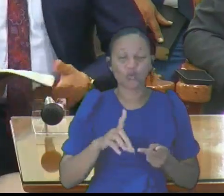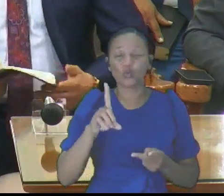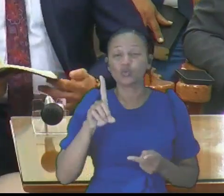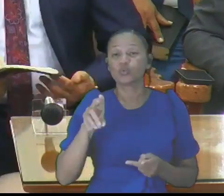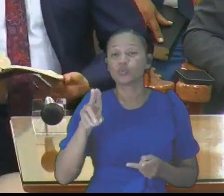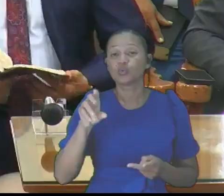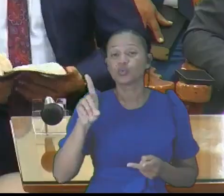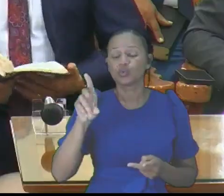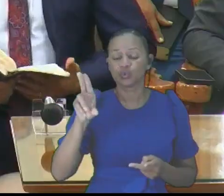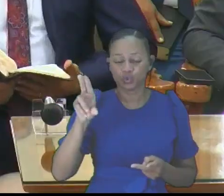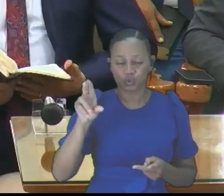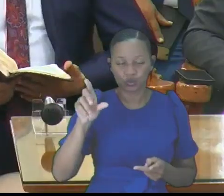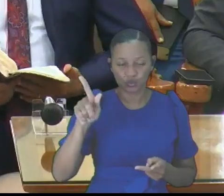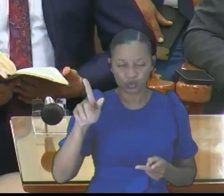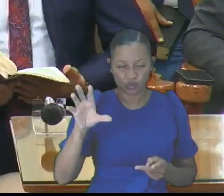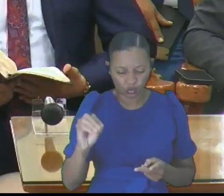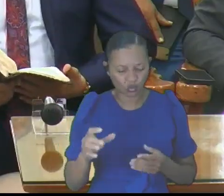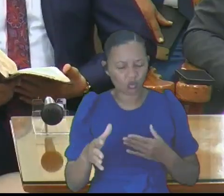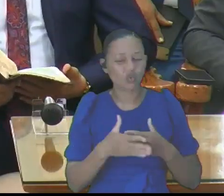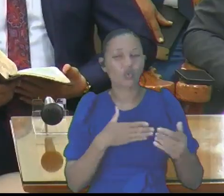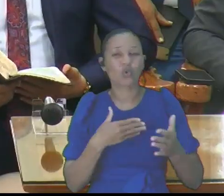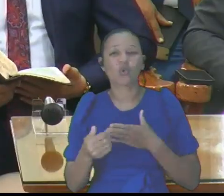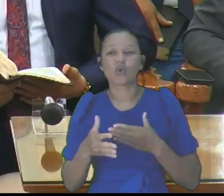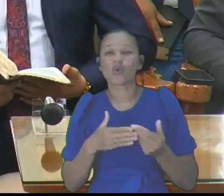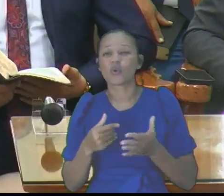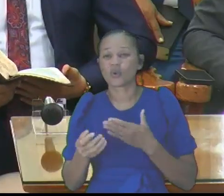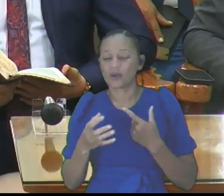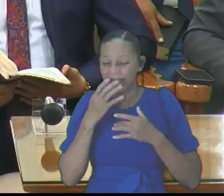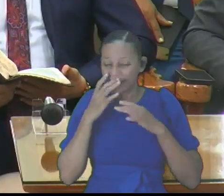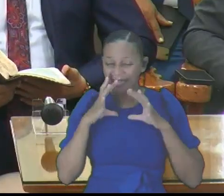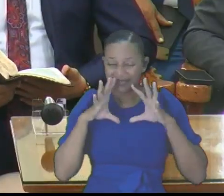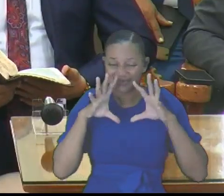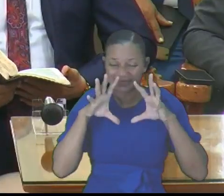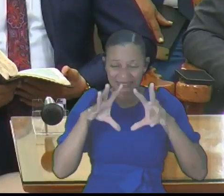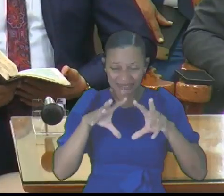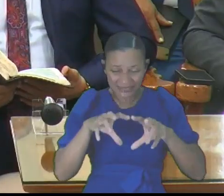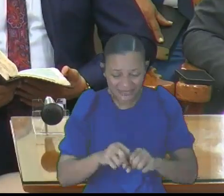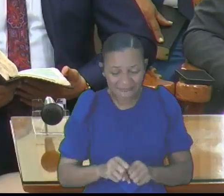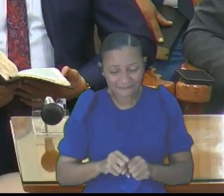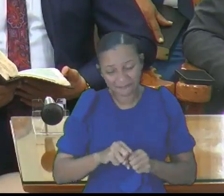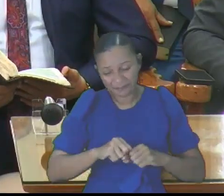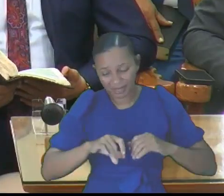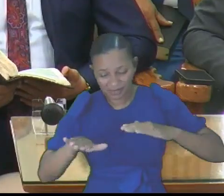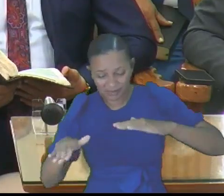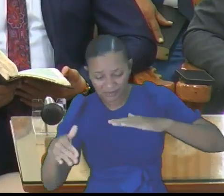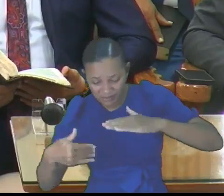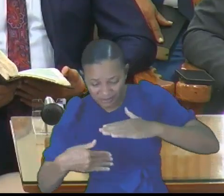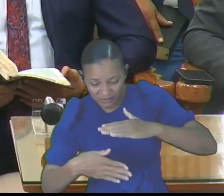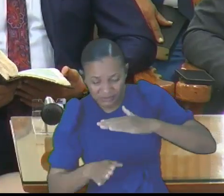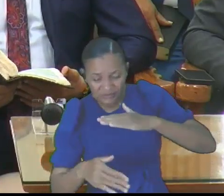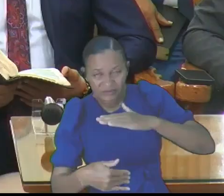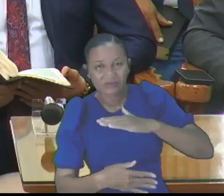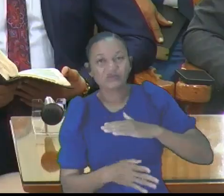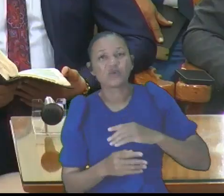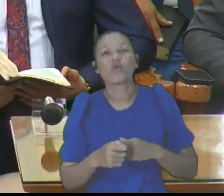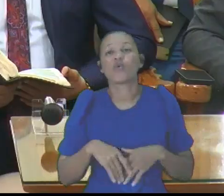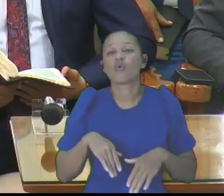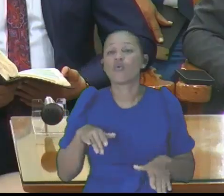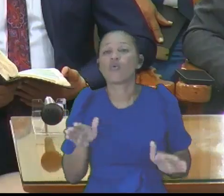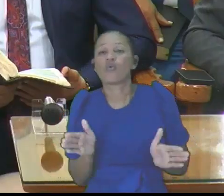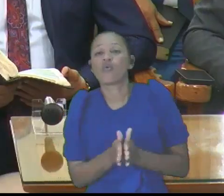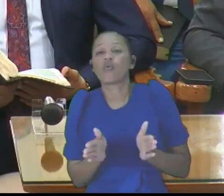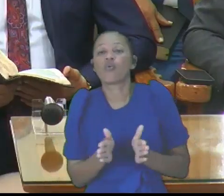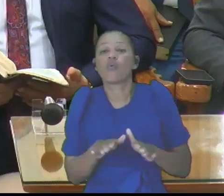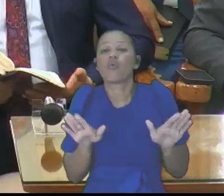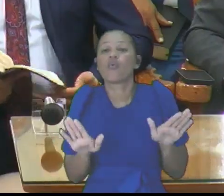ou qualquer animal marinho. É um bicho do mar. Ou foca, ou dudongo,